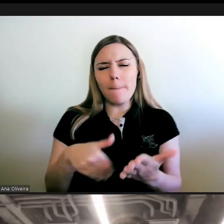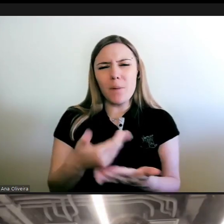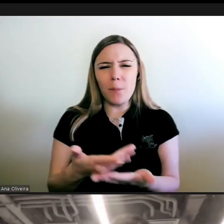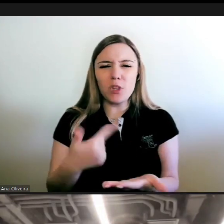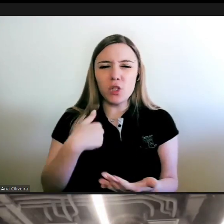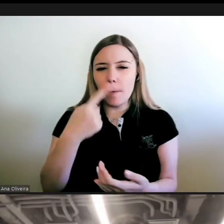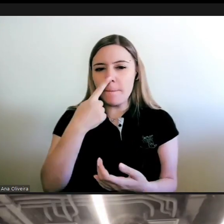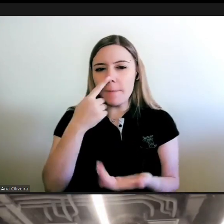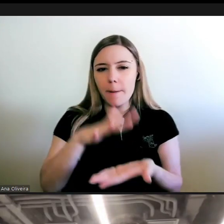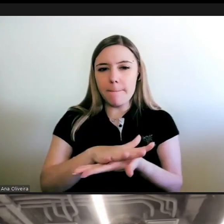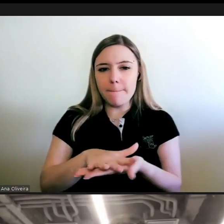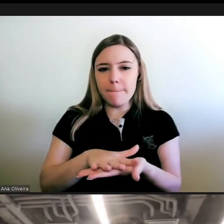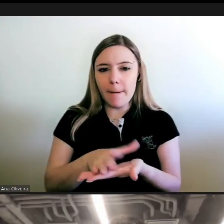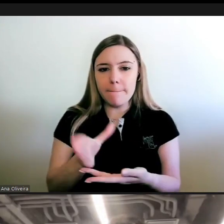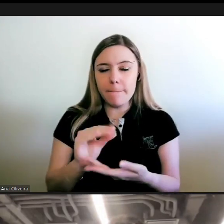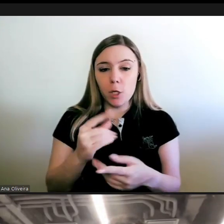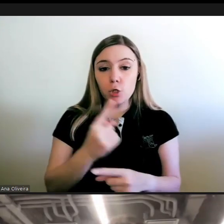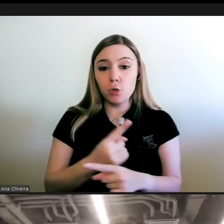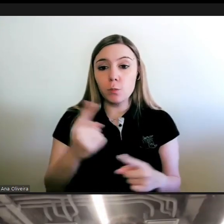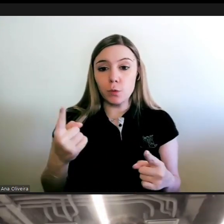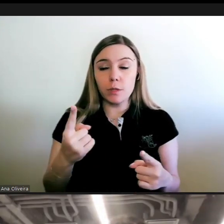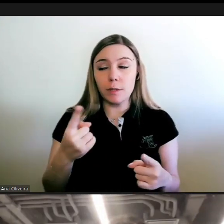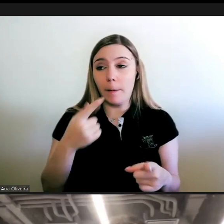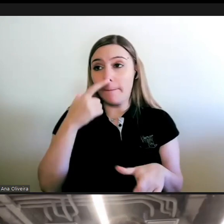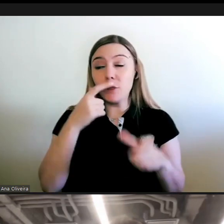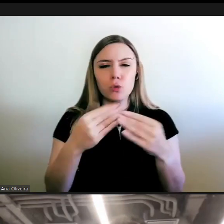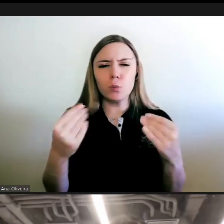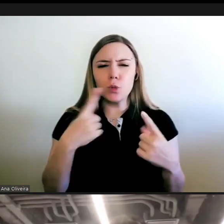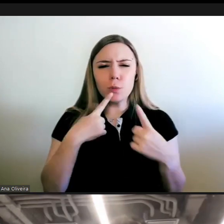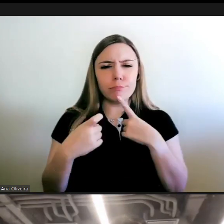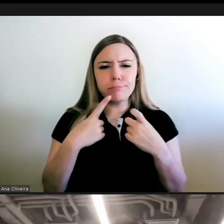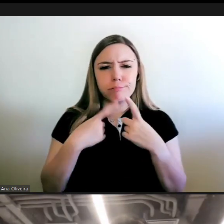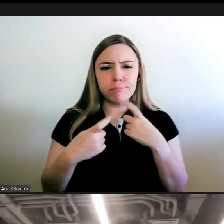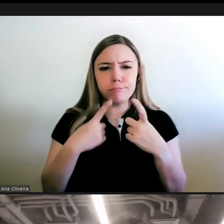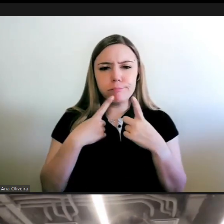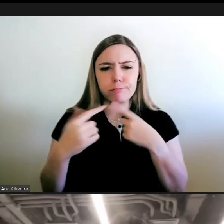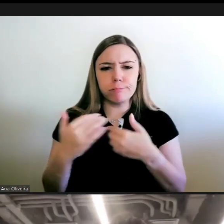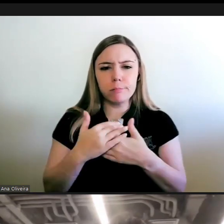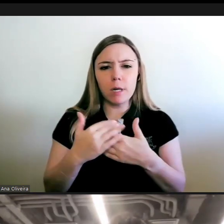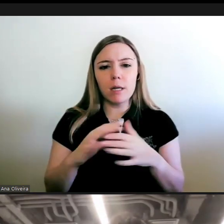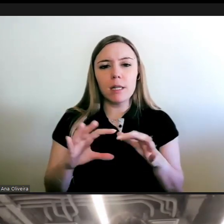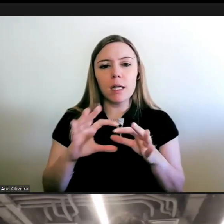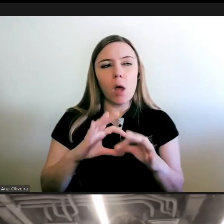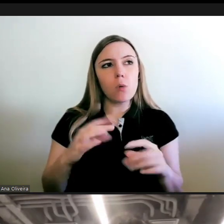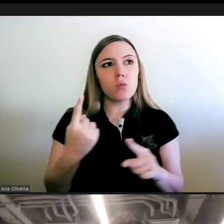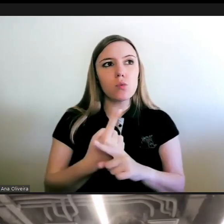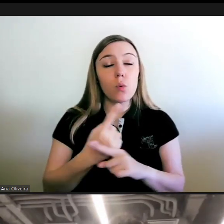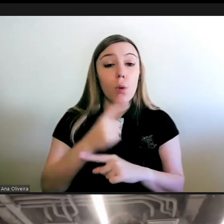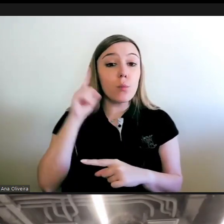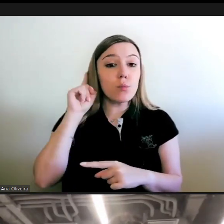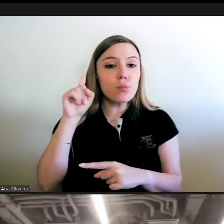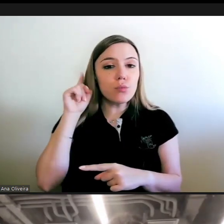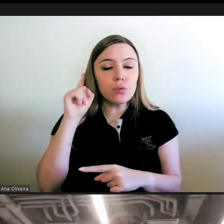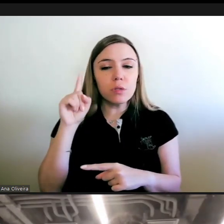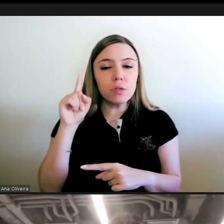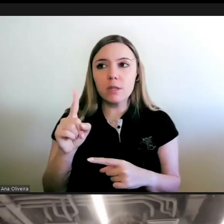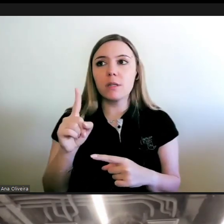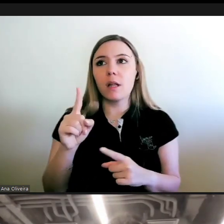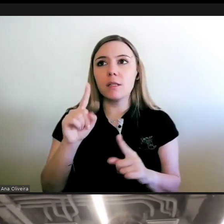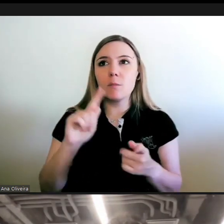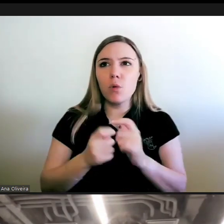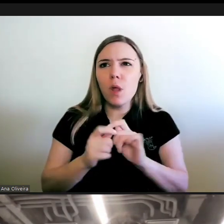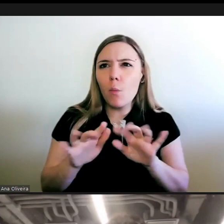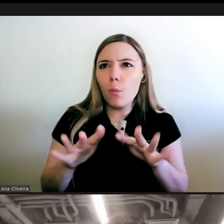as questões que muitas das pessoas nos colocam relativamente àquilo que era importante mudar para fazer uma